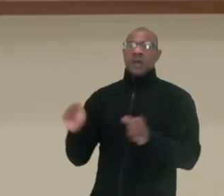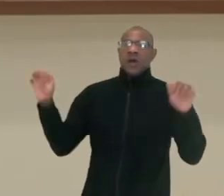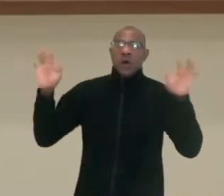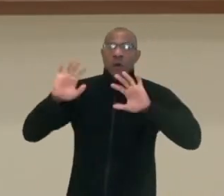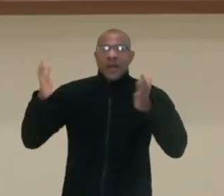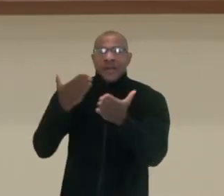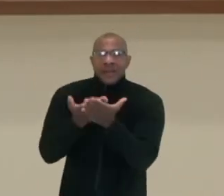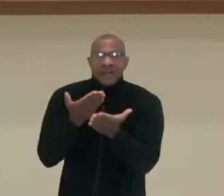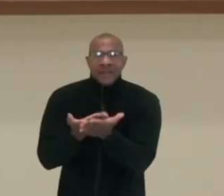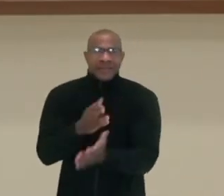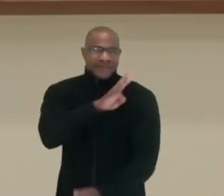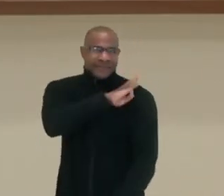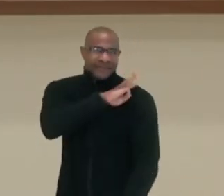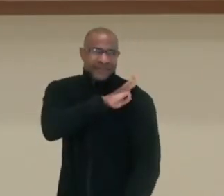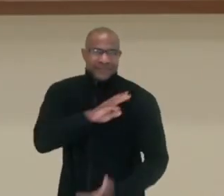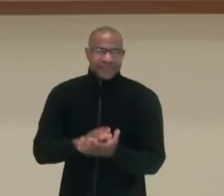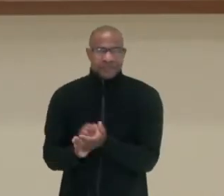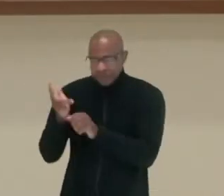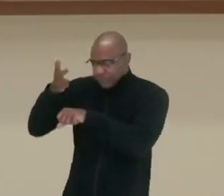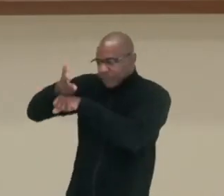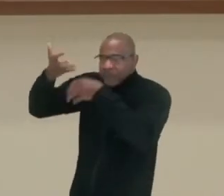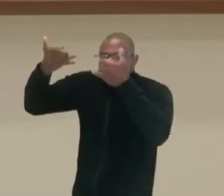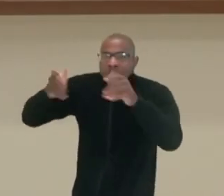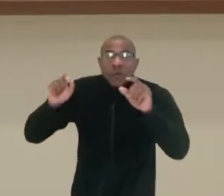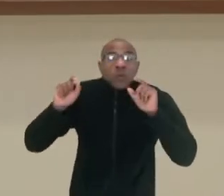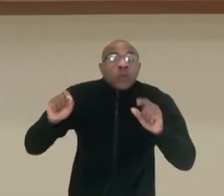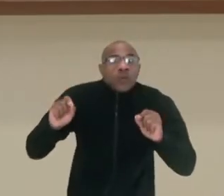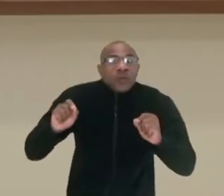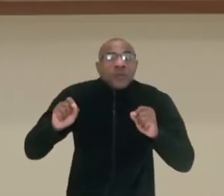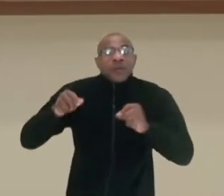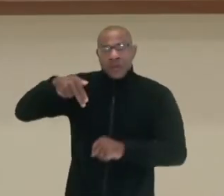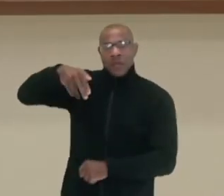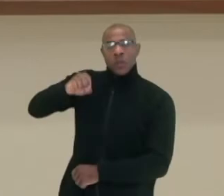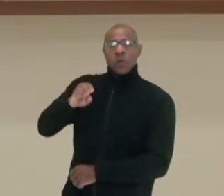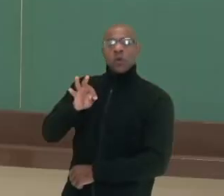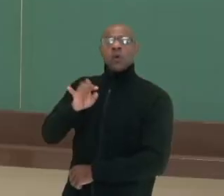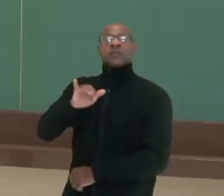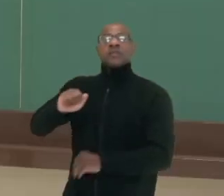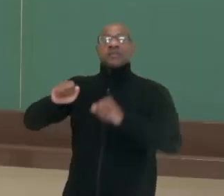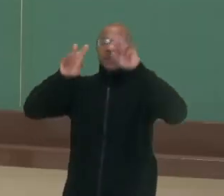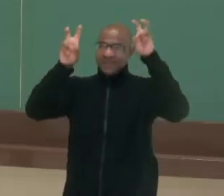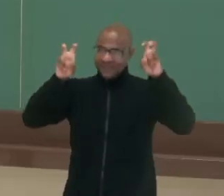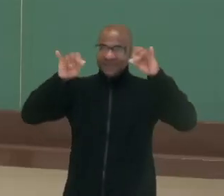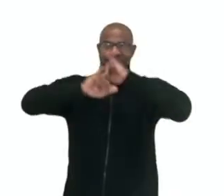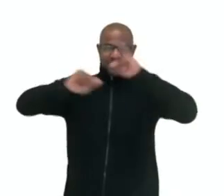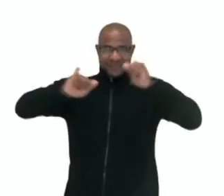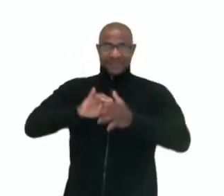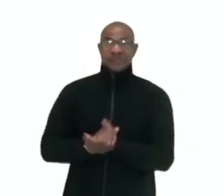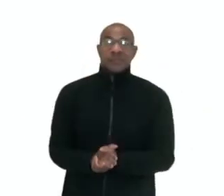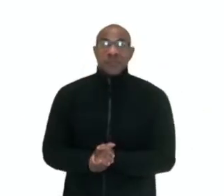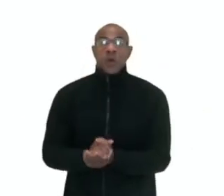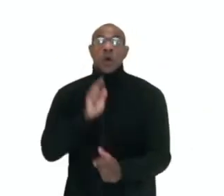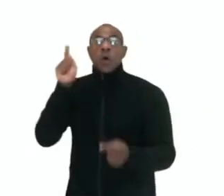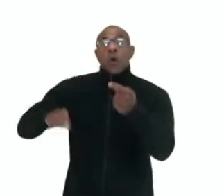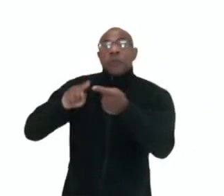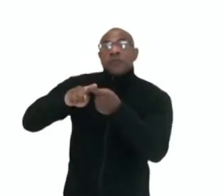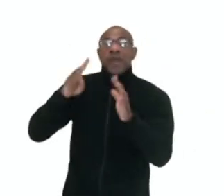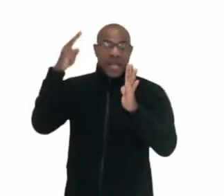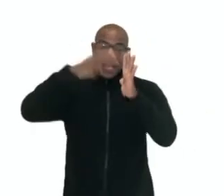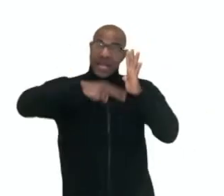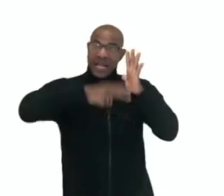Olá, estudantes da terceira série! Nesse vídeo vamos falar sobre notícia. Objetivos são ler e analisar uma